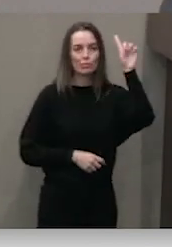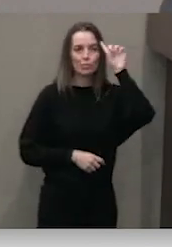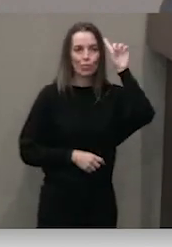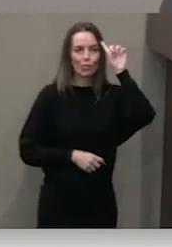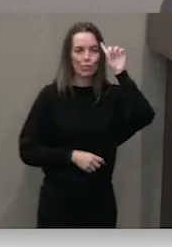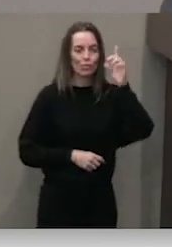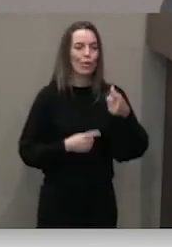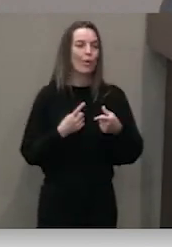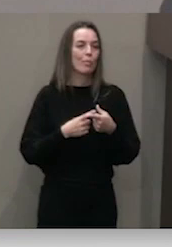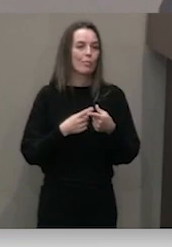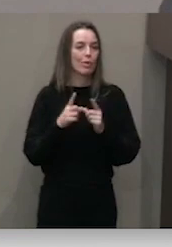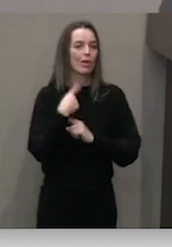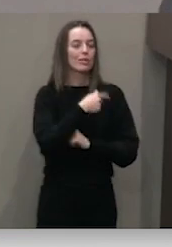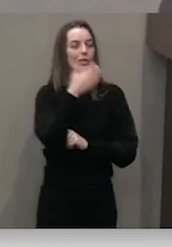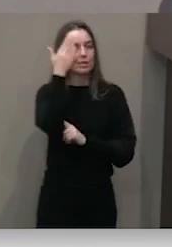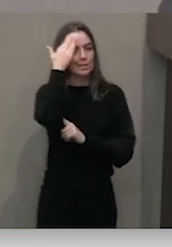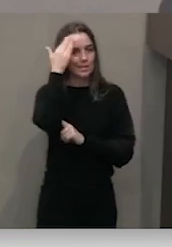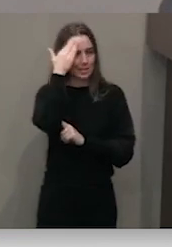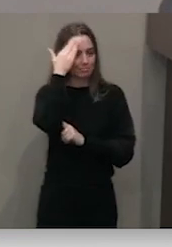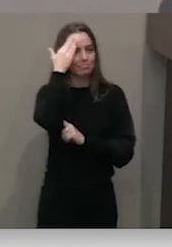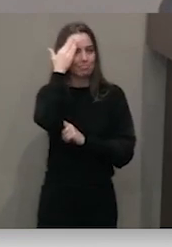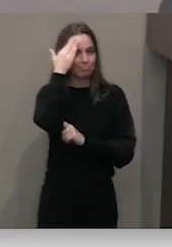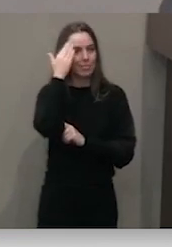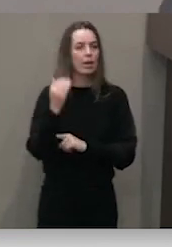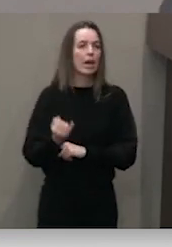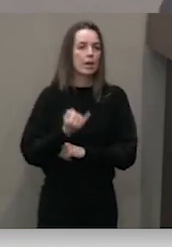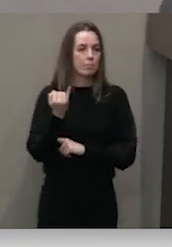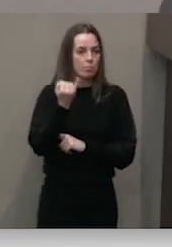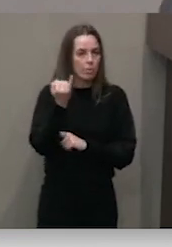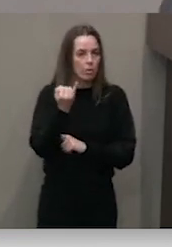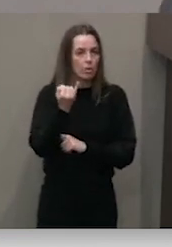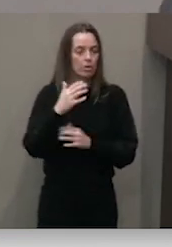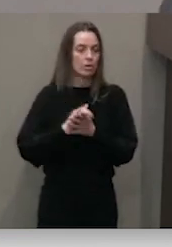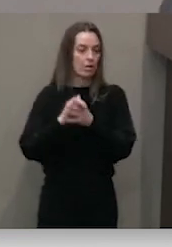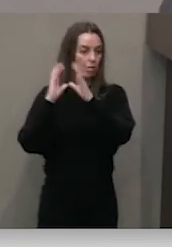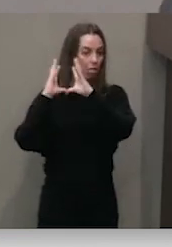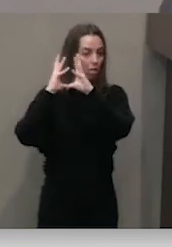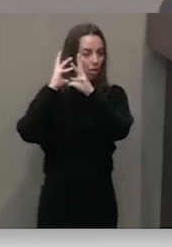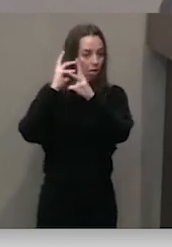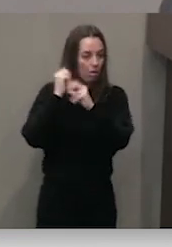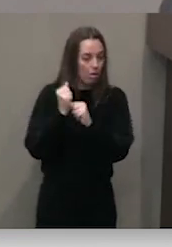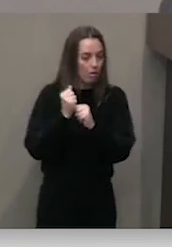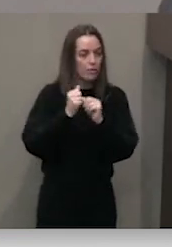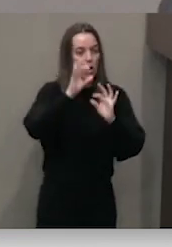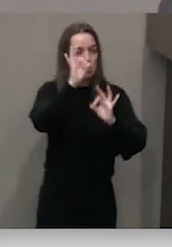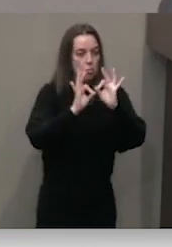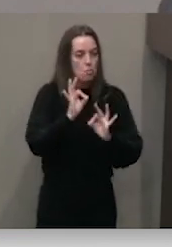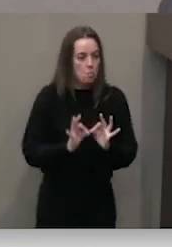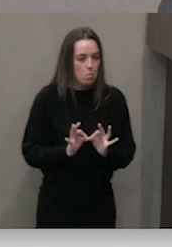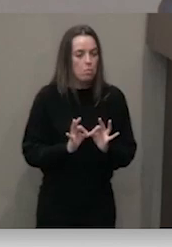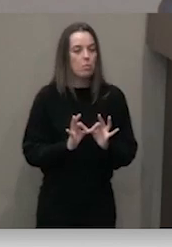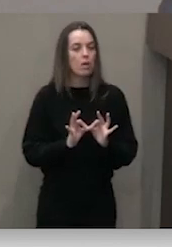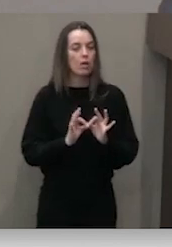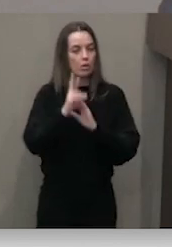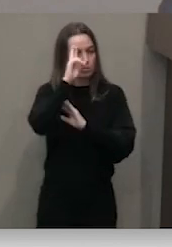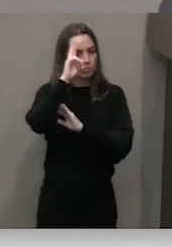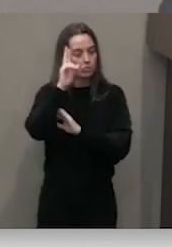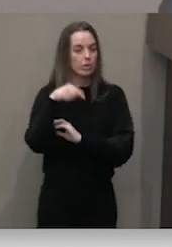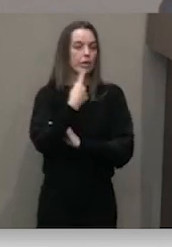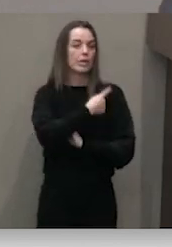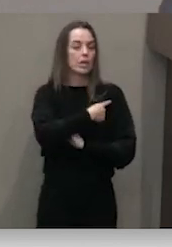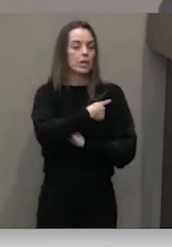de fato a gente sabe da importância da revisão do plano diretor e a gente vive com a dificuldade de